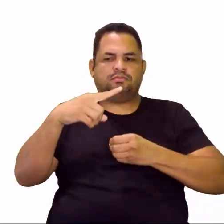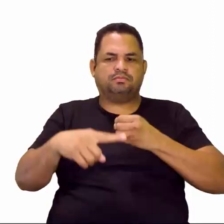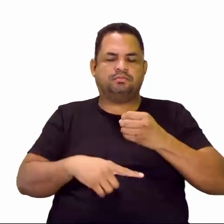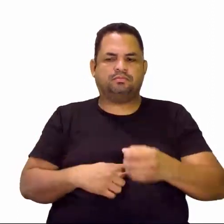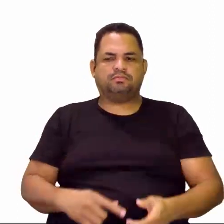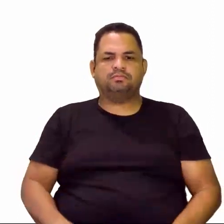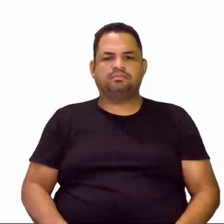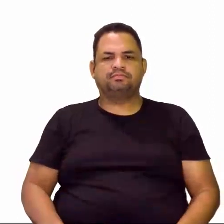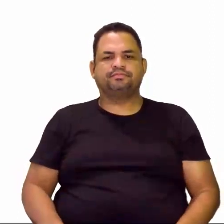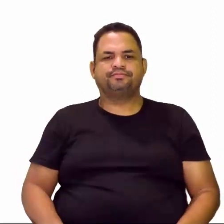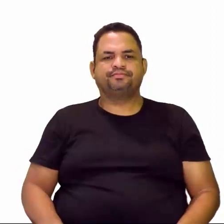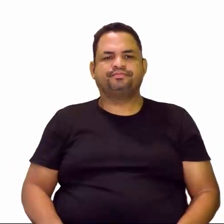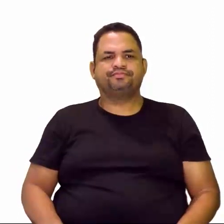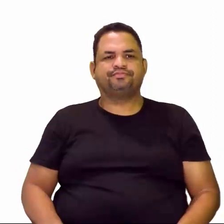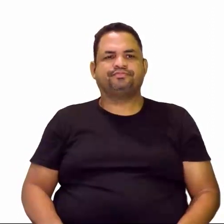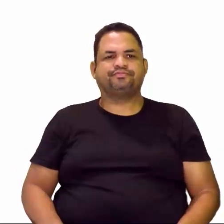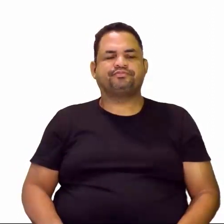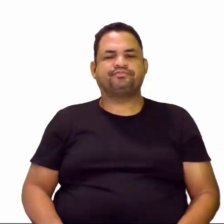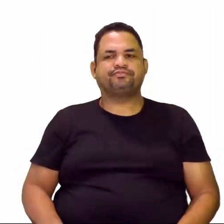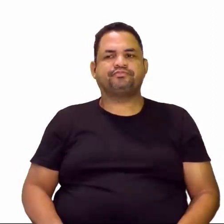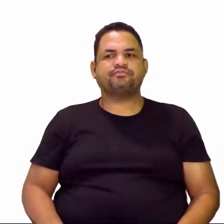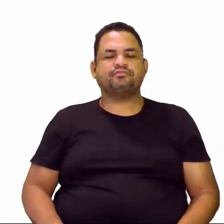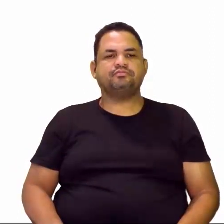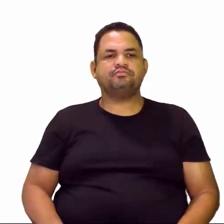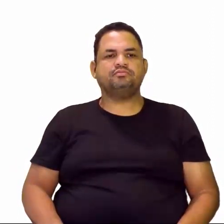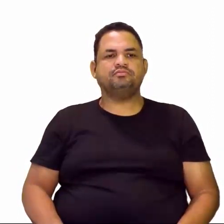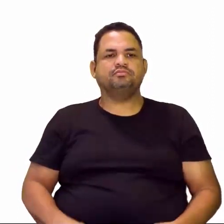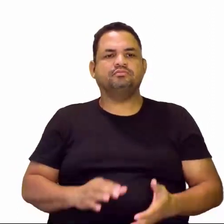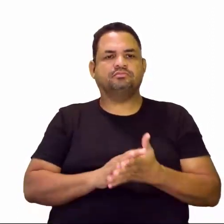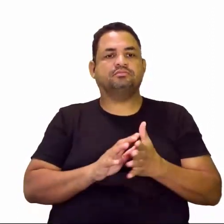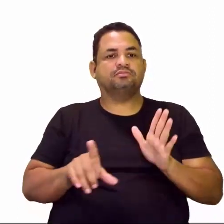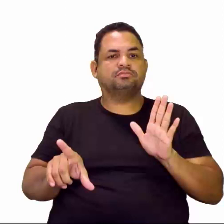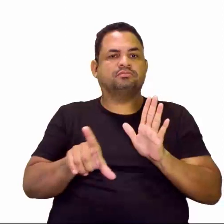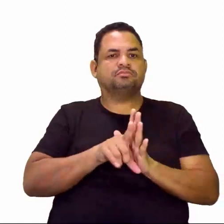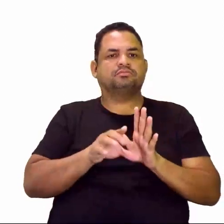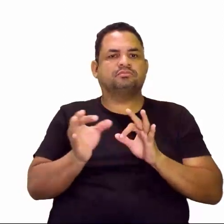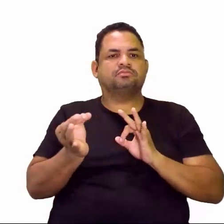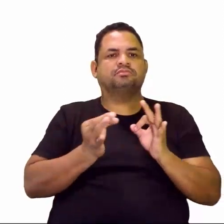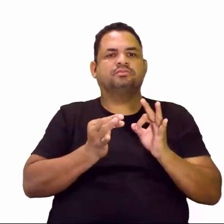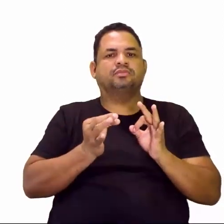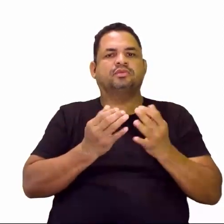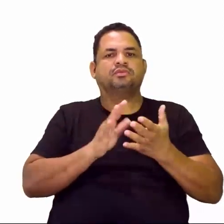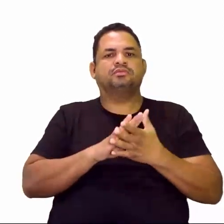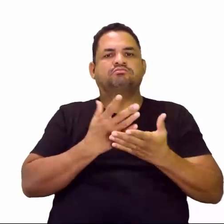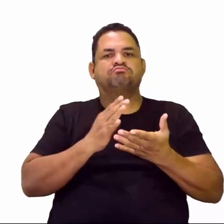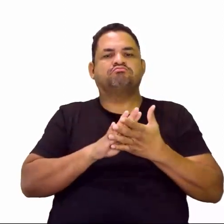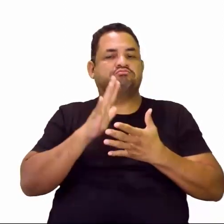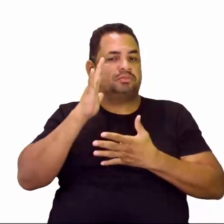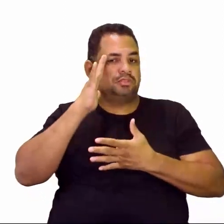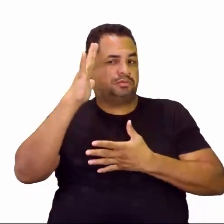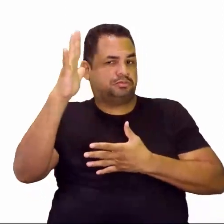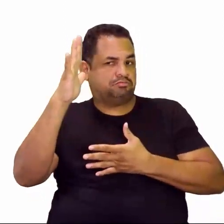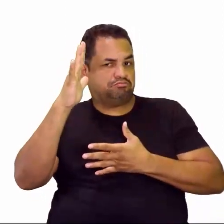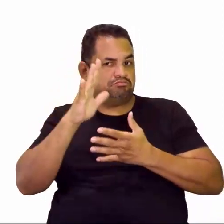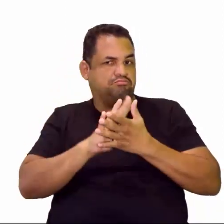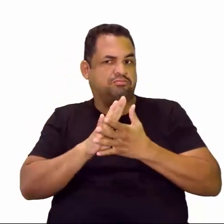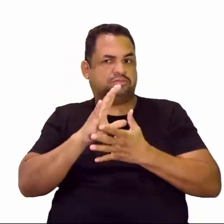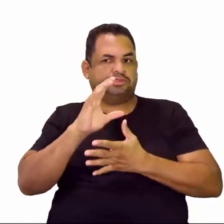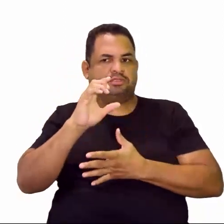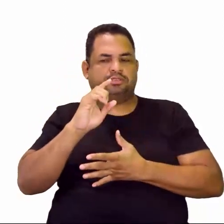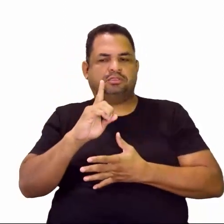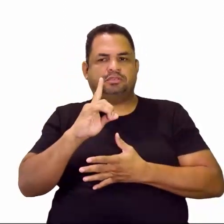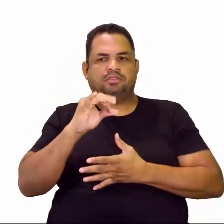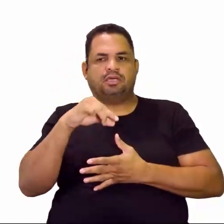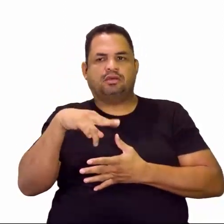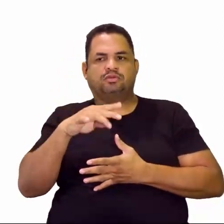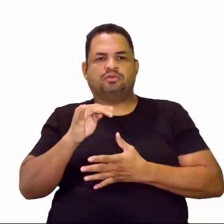de átomos. E, assim sendo, nessa lei foi de encontro com a teoria de Dalton,